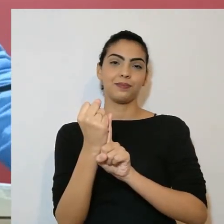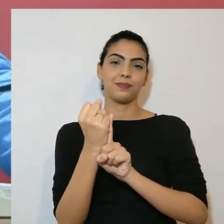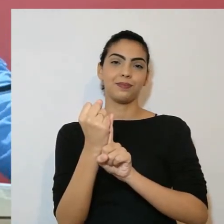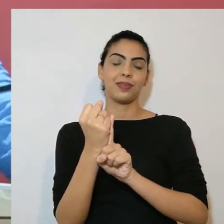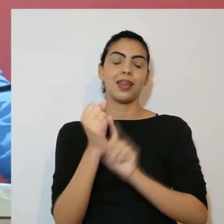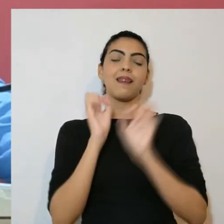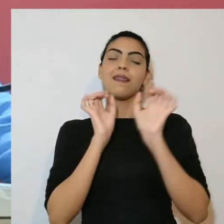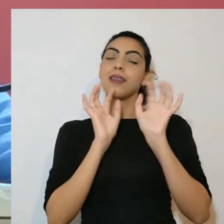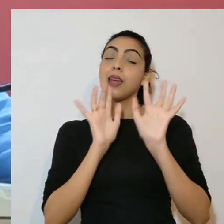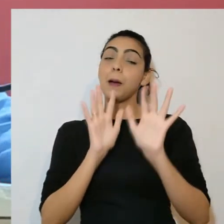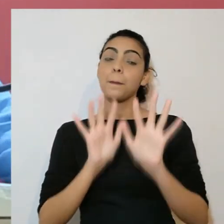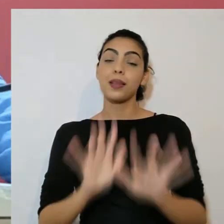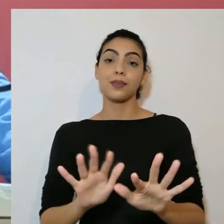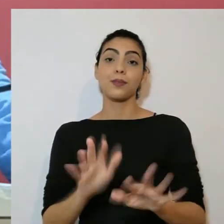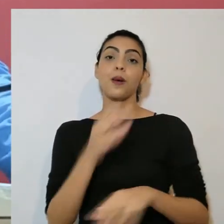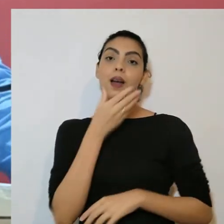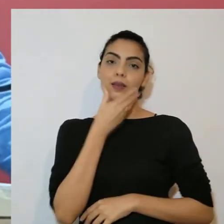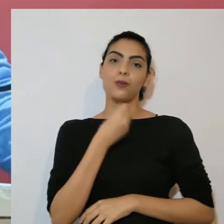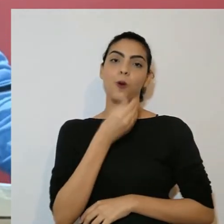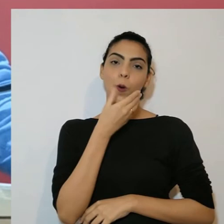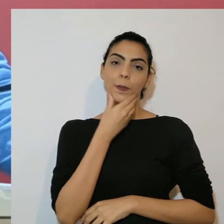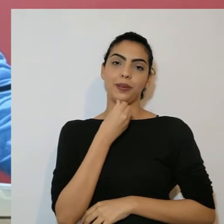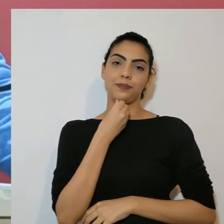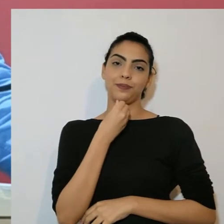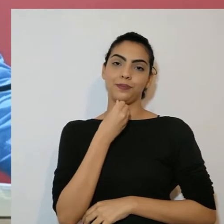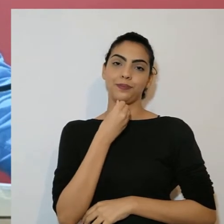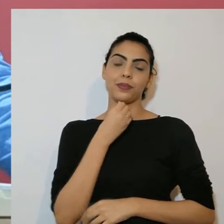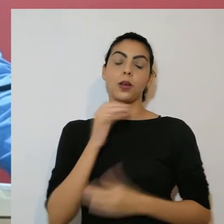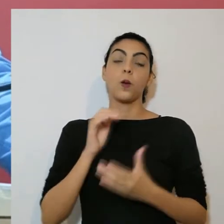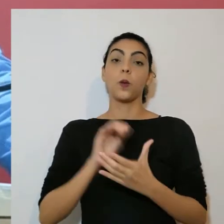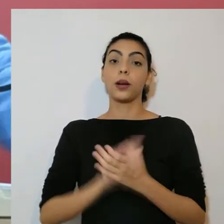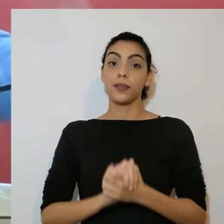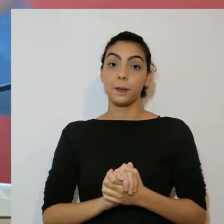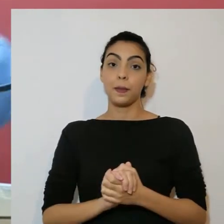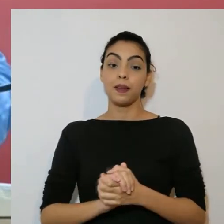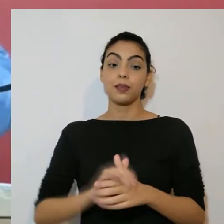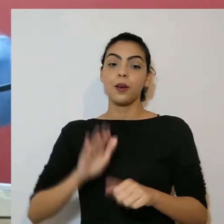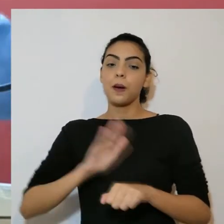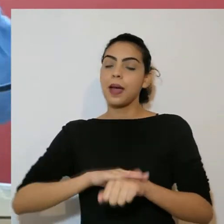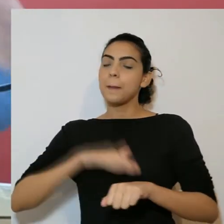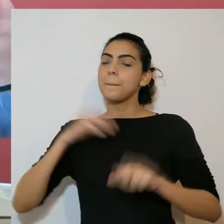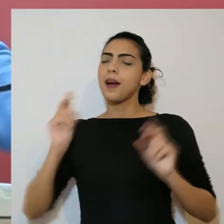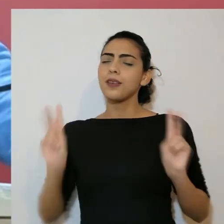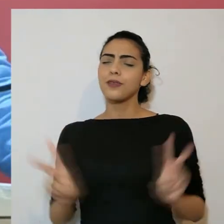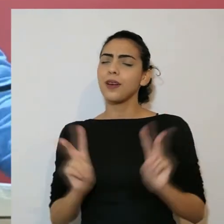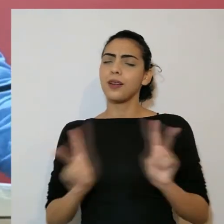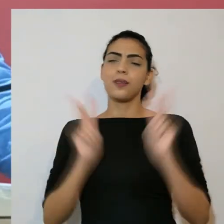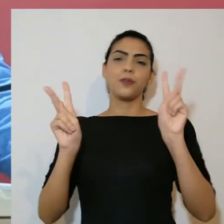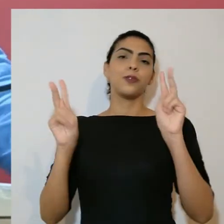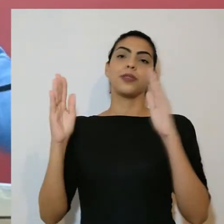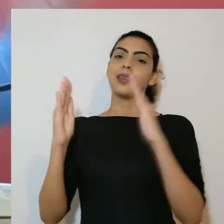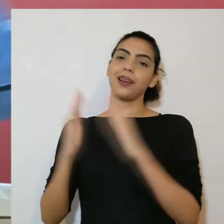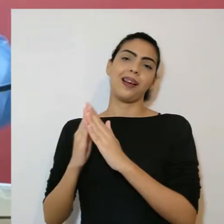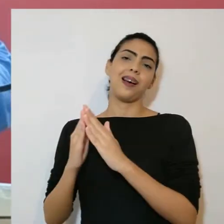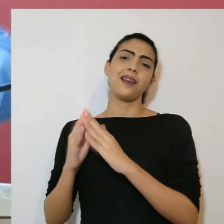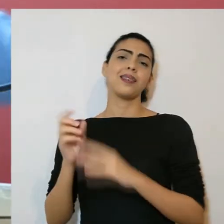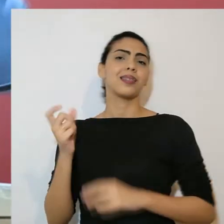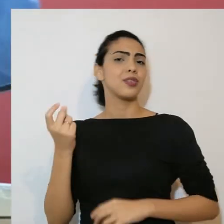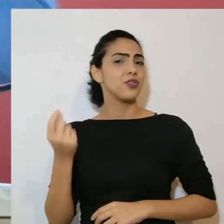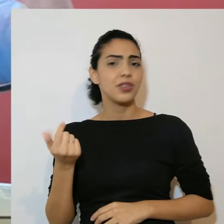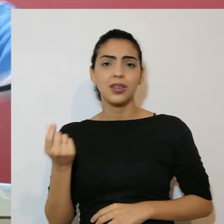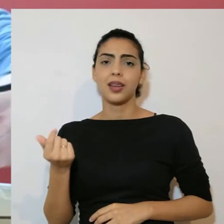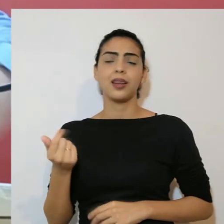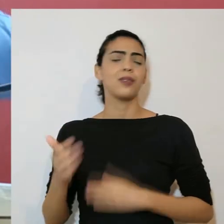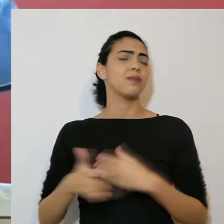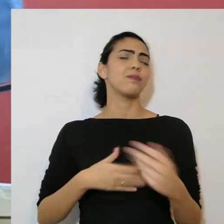uma sociedade e abençoar o homem. O casamento é mais valioso do que